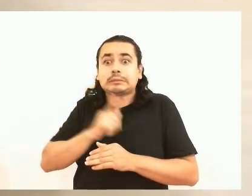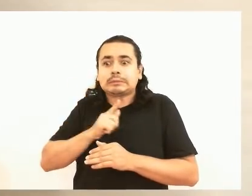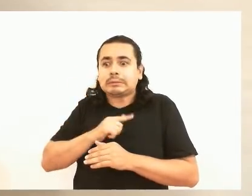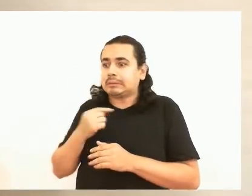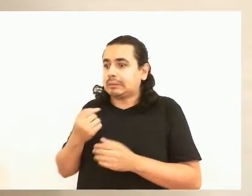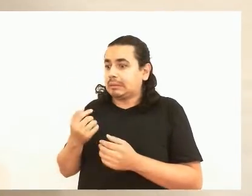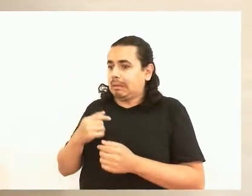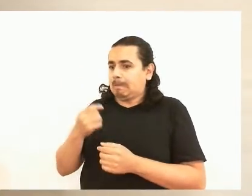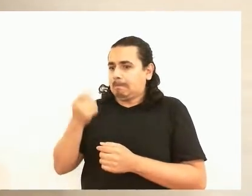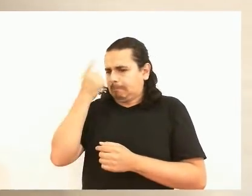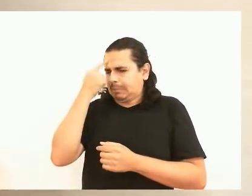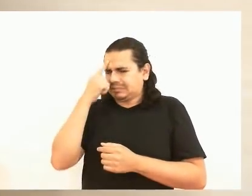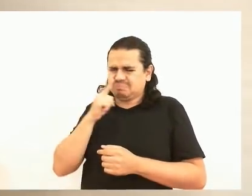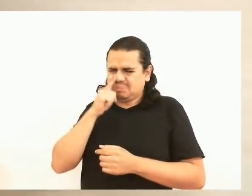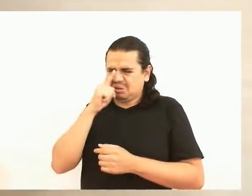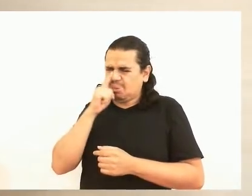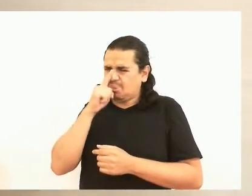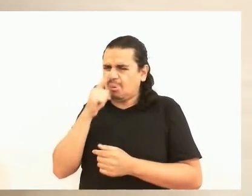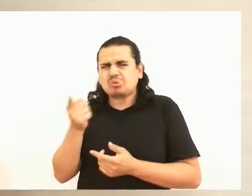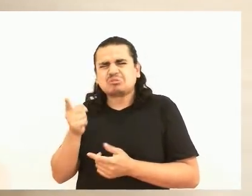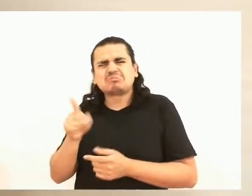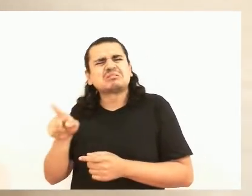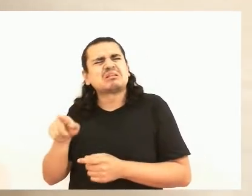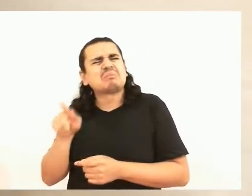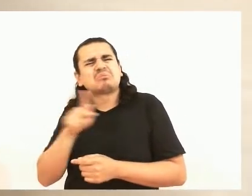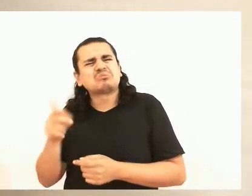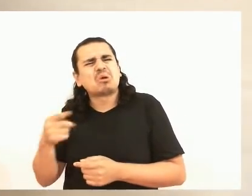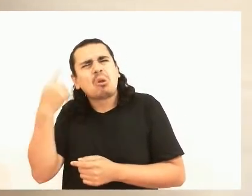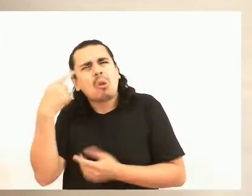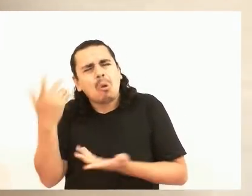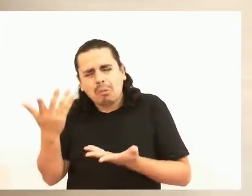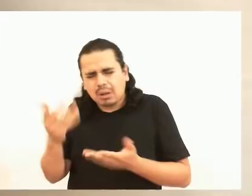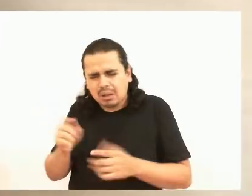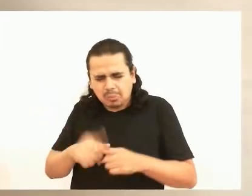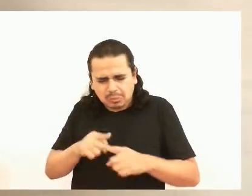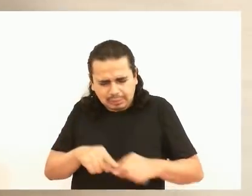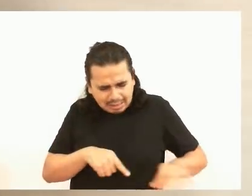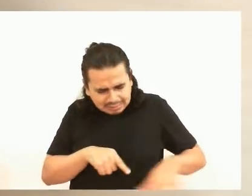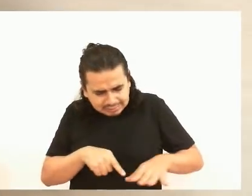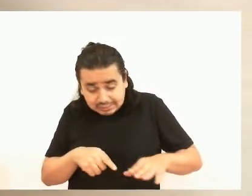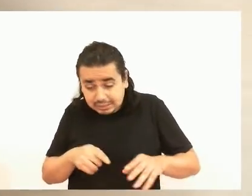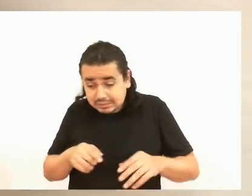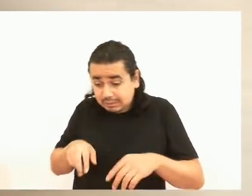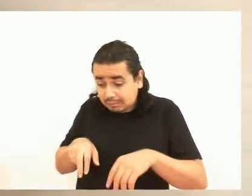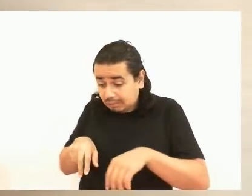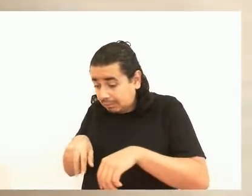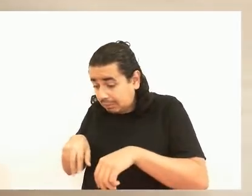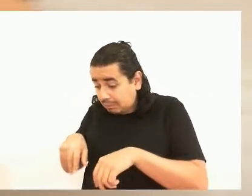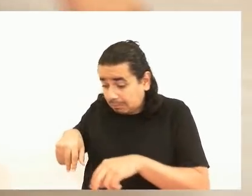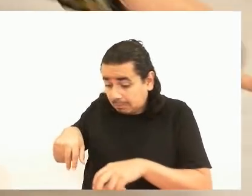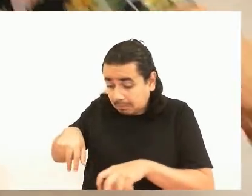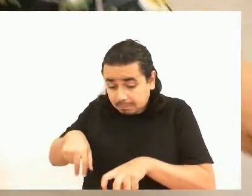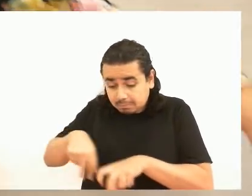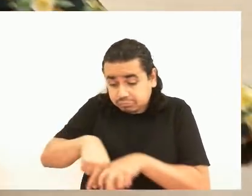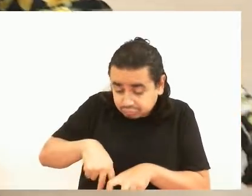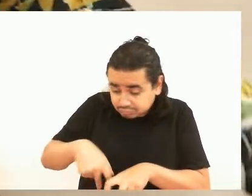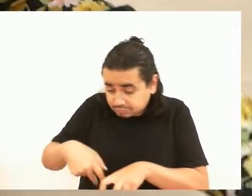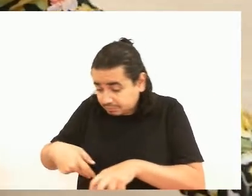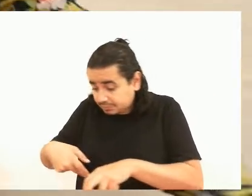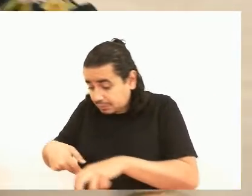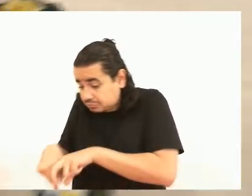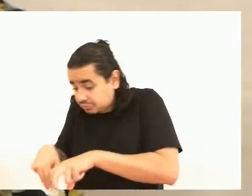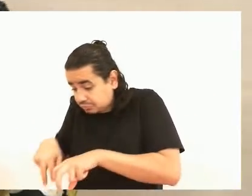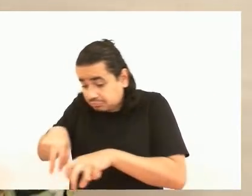muito perigoso foi ajustar ação a professora louca porque essa criança vai bater a cabeça nessa quina vai bater o